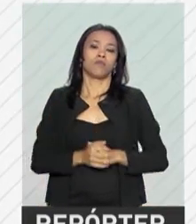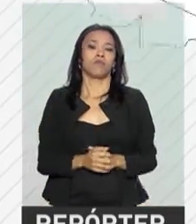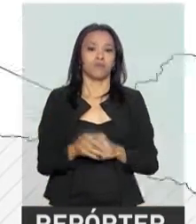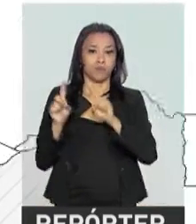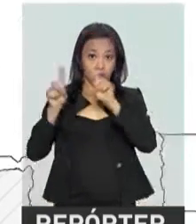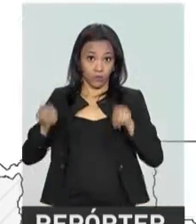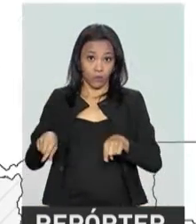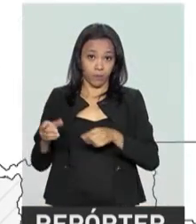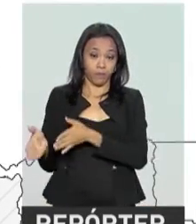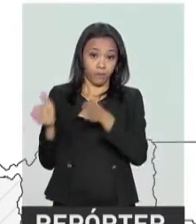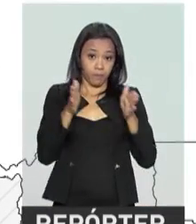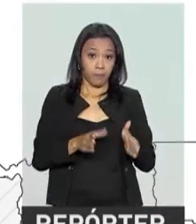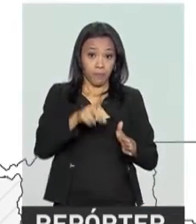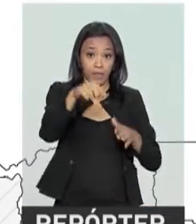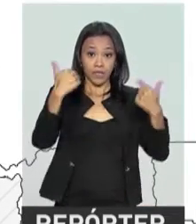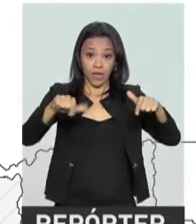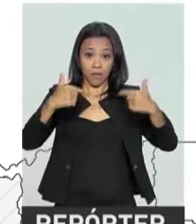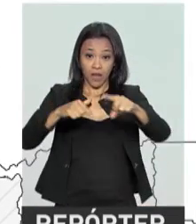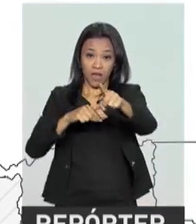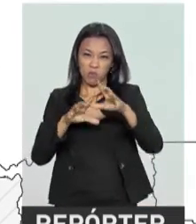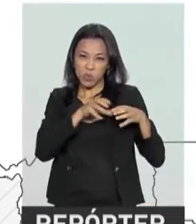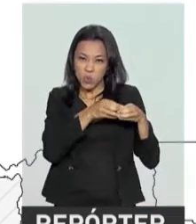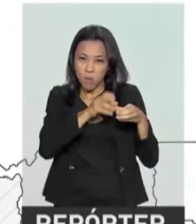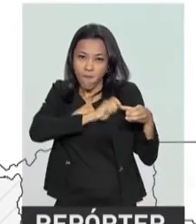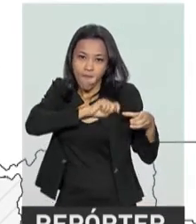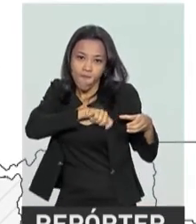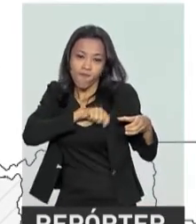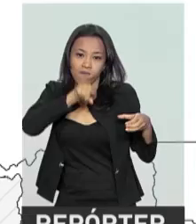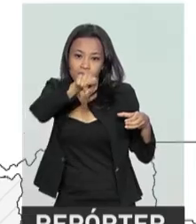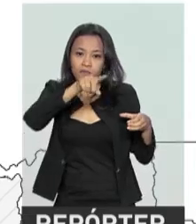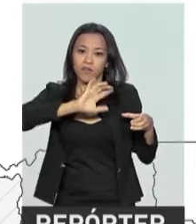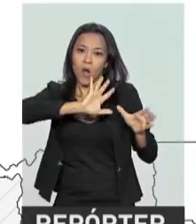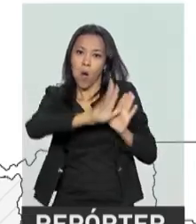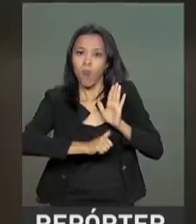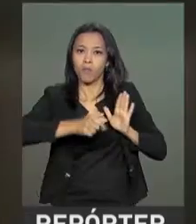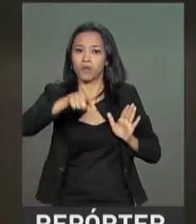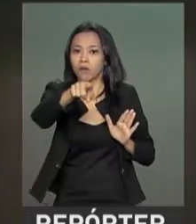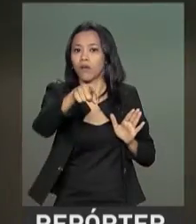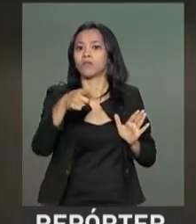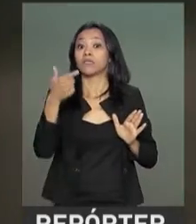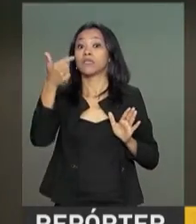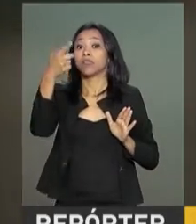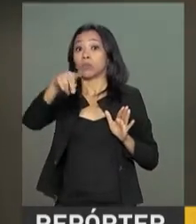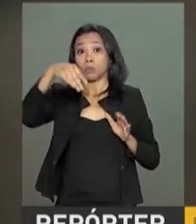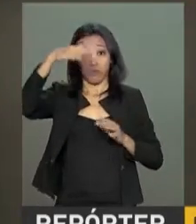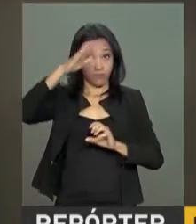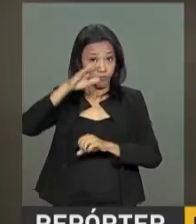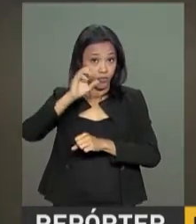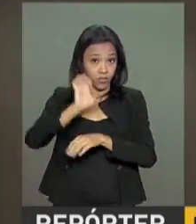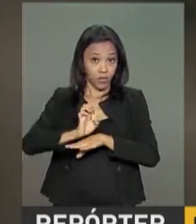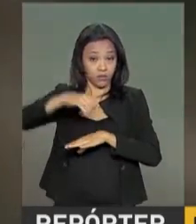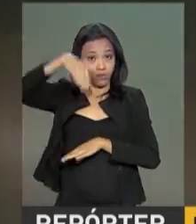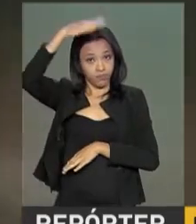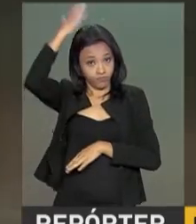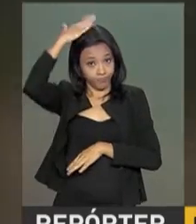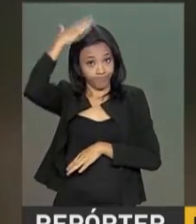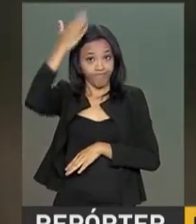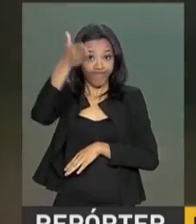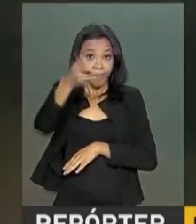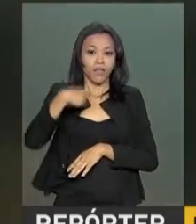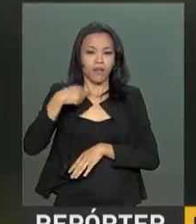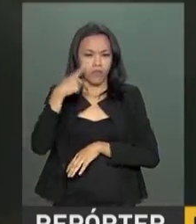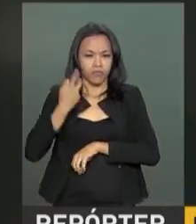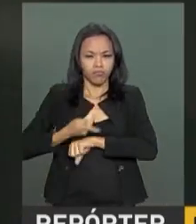a quadrilha atuava na cidade de marabá e redenção no sudeste do pará a polícia federal fez buscas no sistema nacional